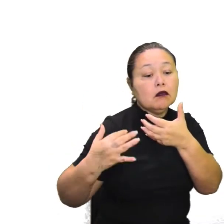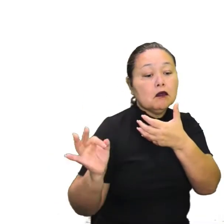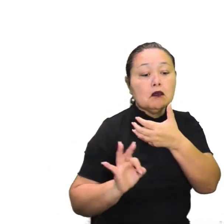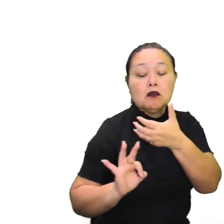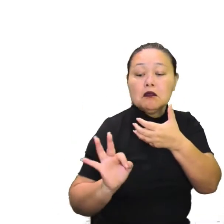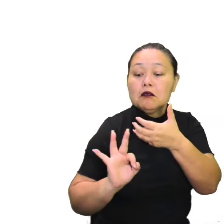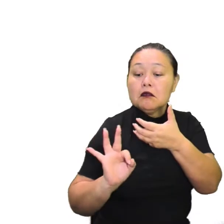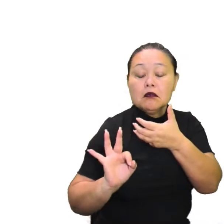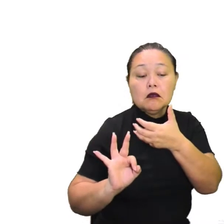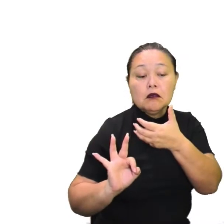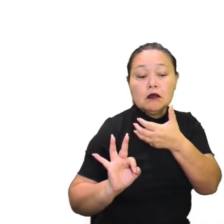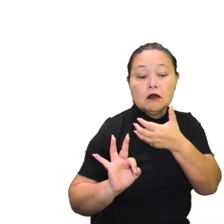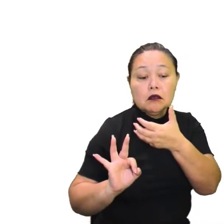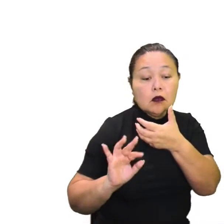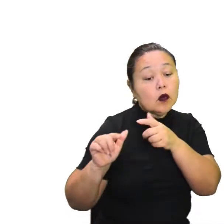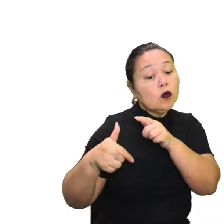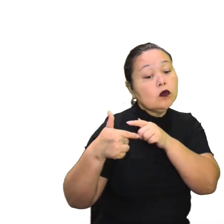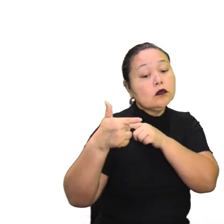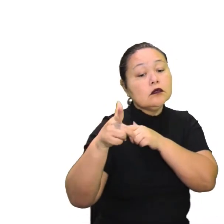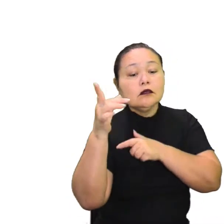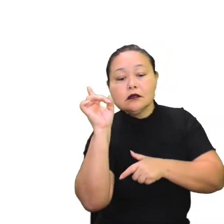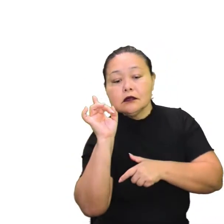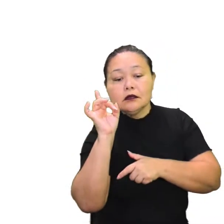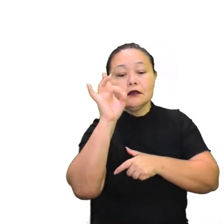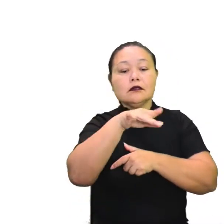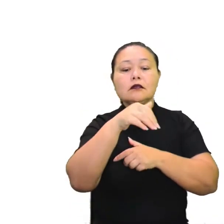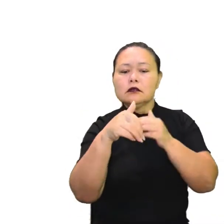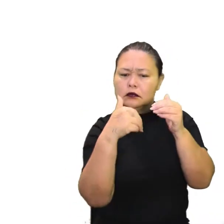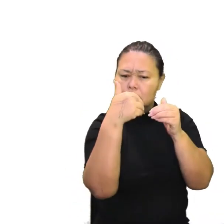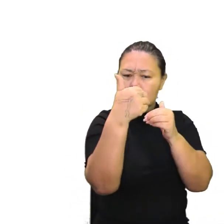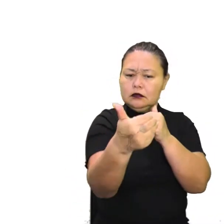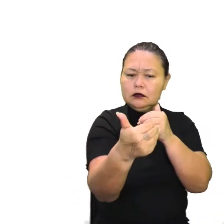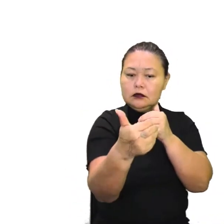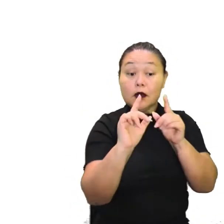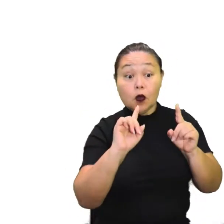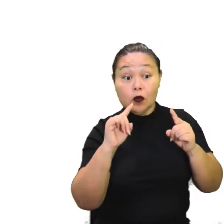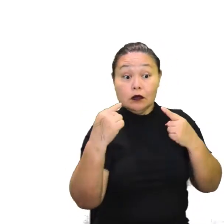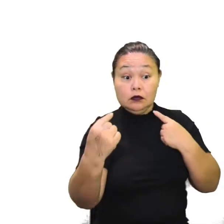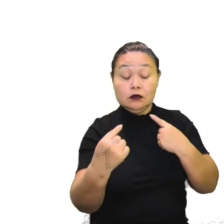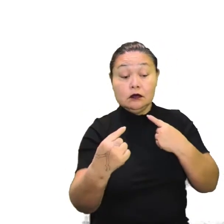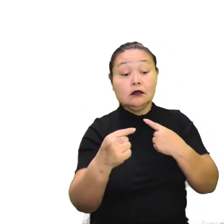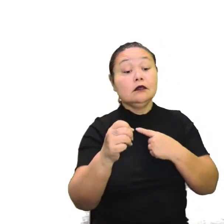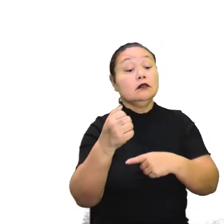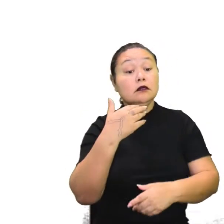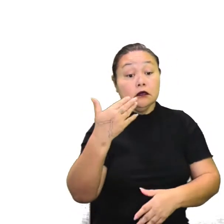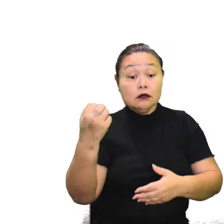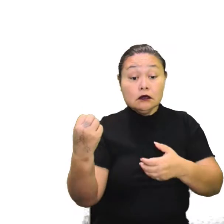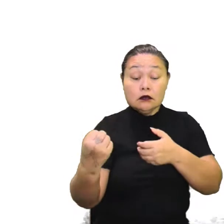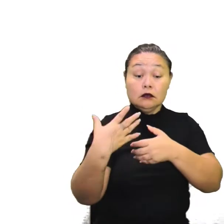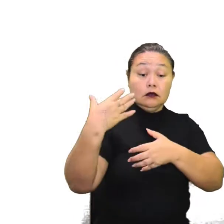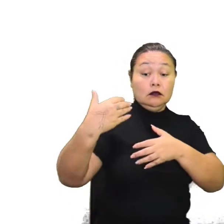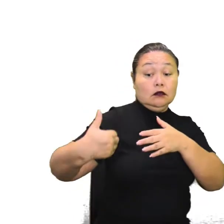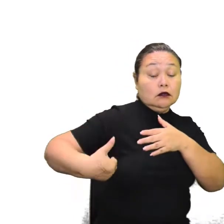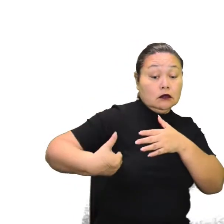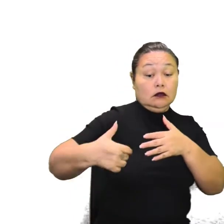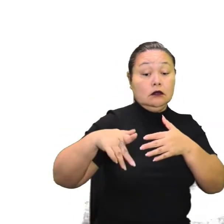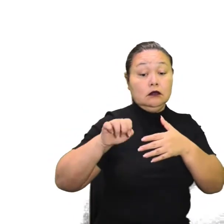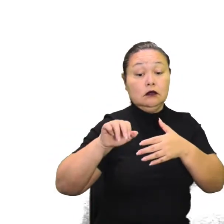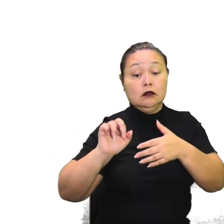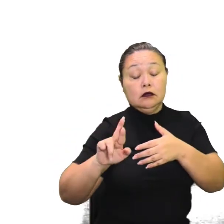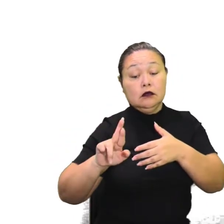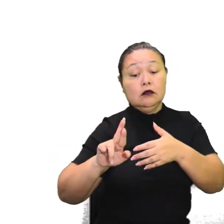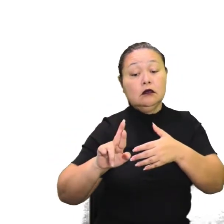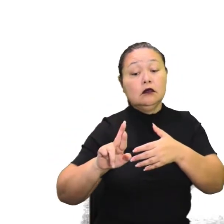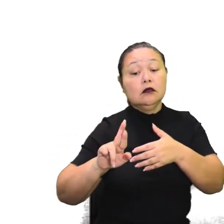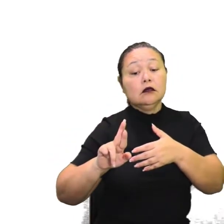resvalando sem lhe causar dano. Outra, que foi atirada logo a seguir, pelo contrário, literalmente penetrou nas